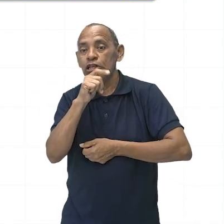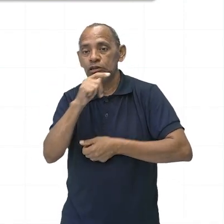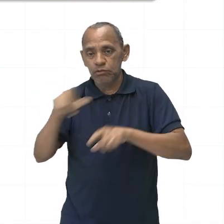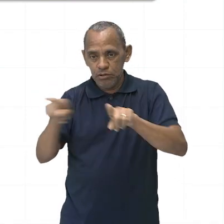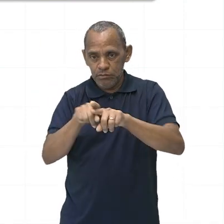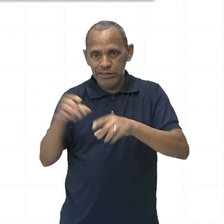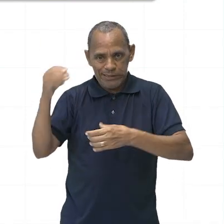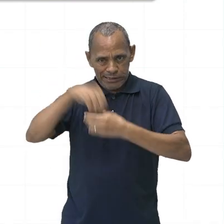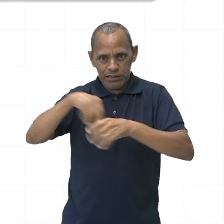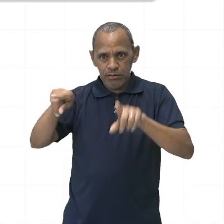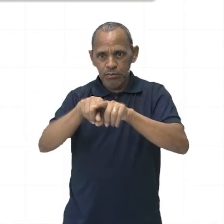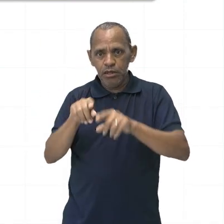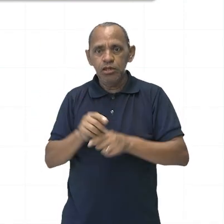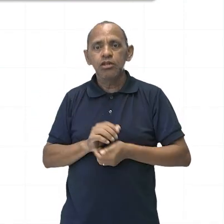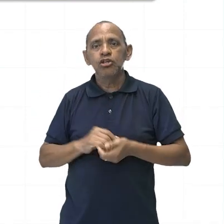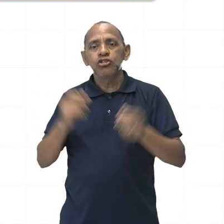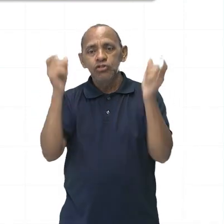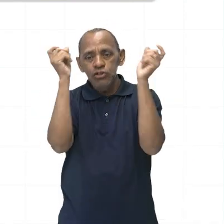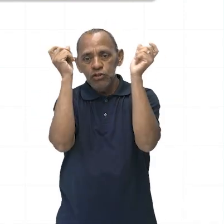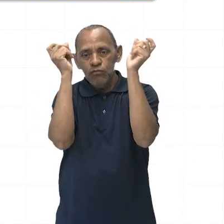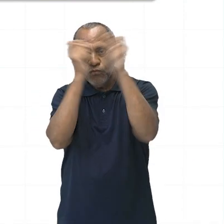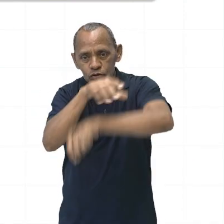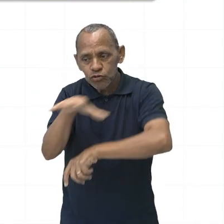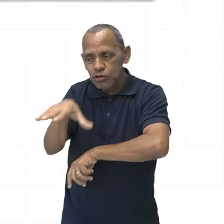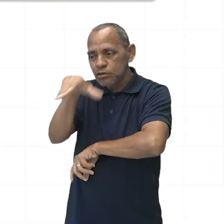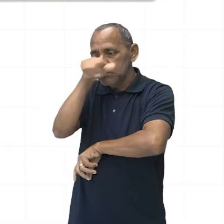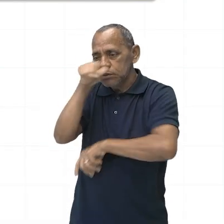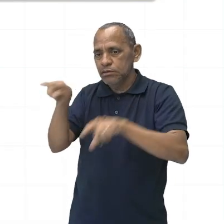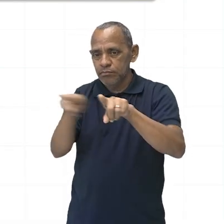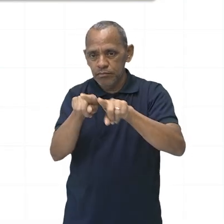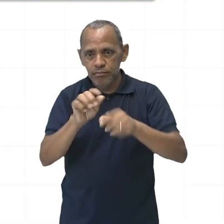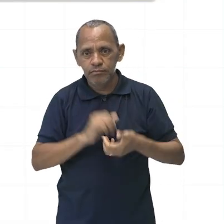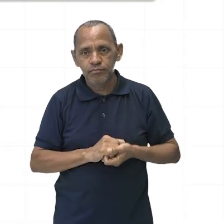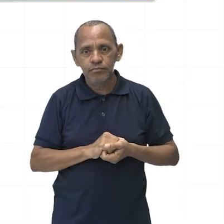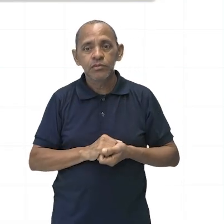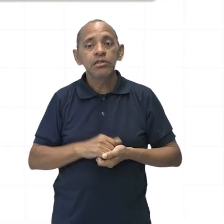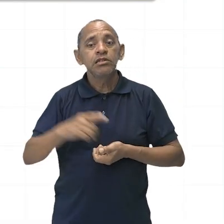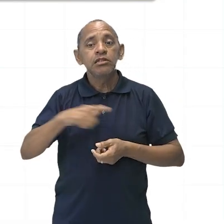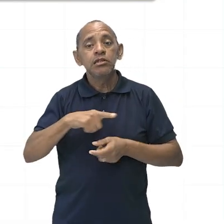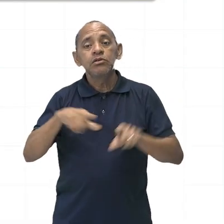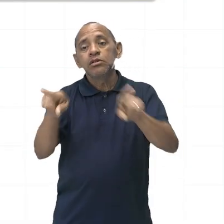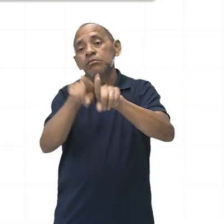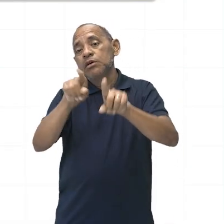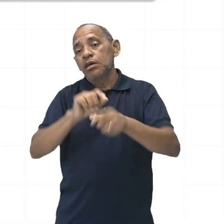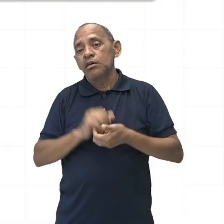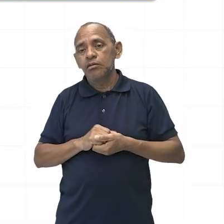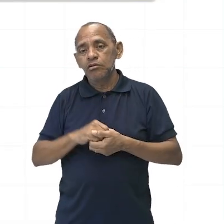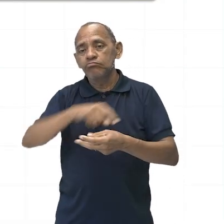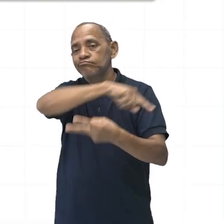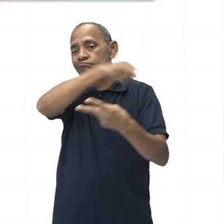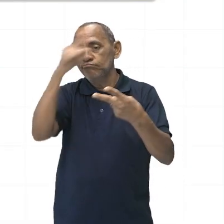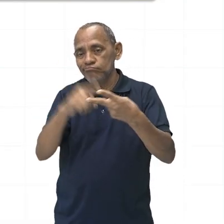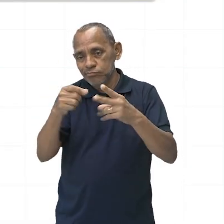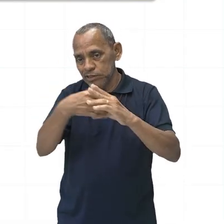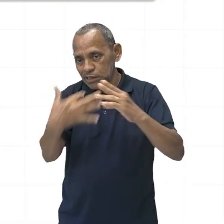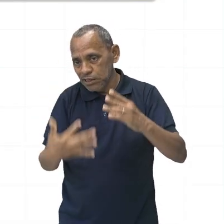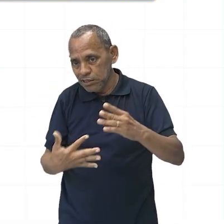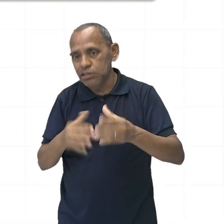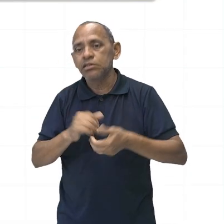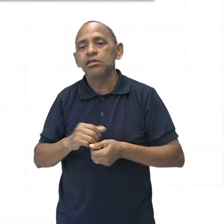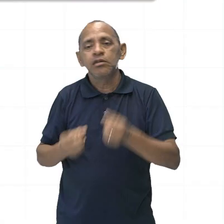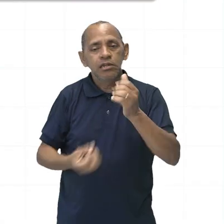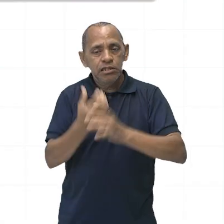que vai dificultar a troca respiratória. Nós temos ainda uma outra condição que pode se originar através